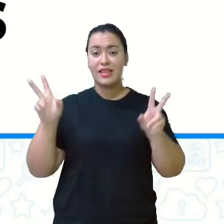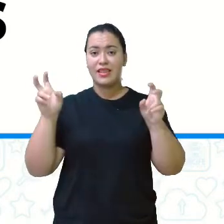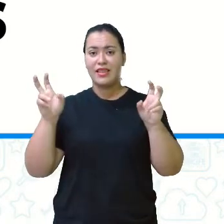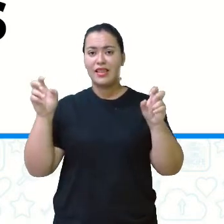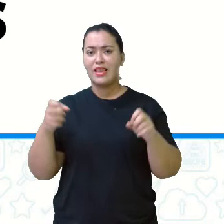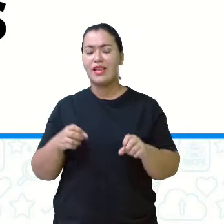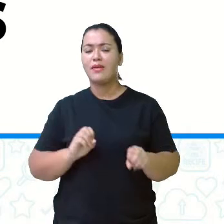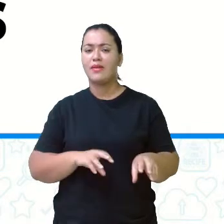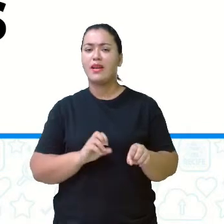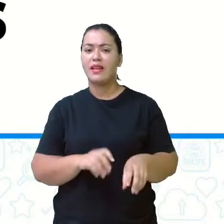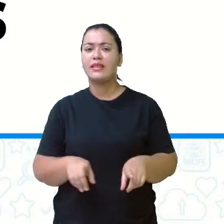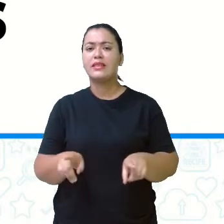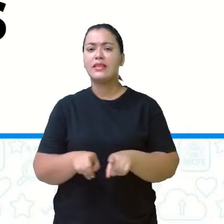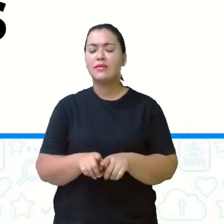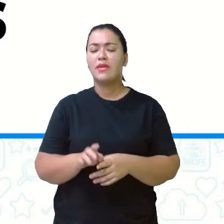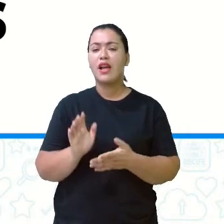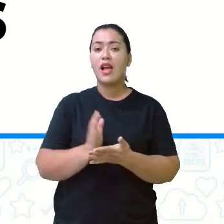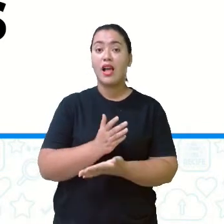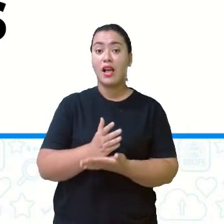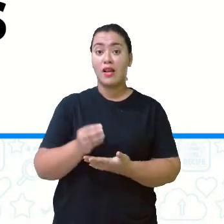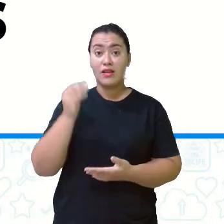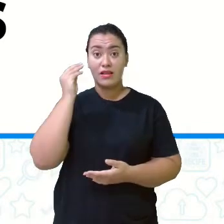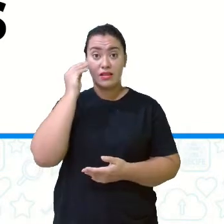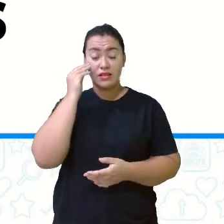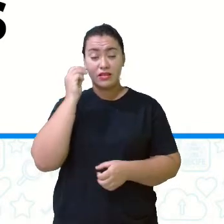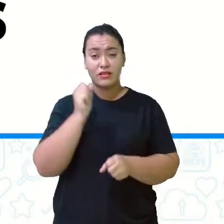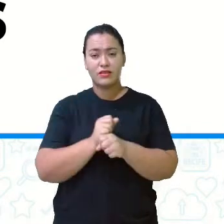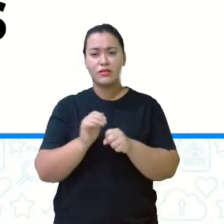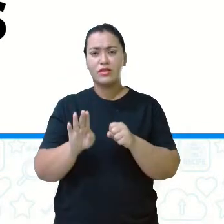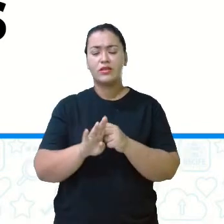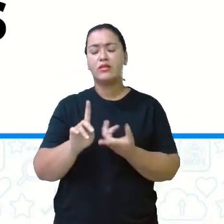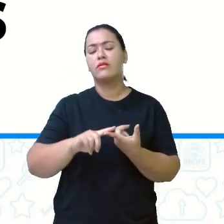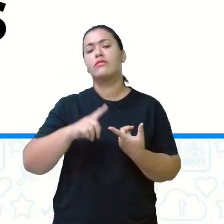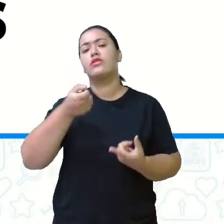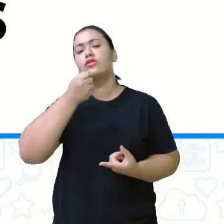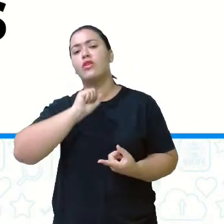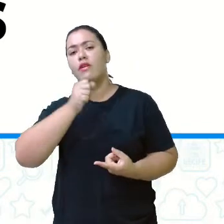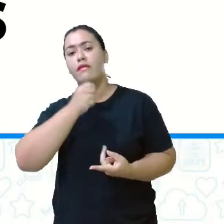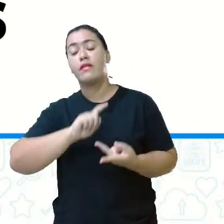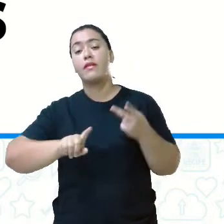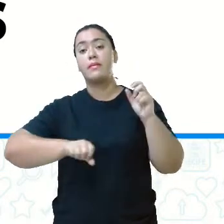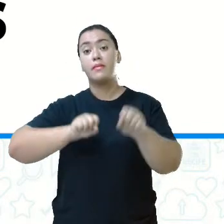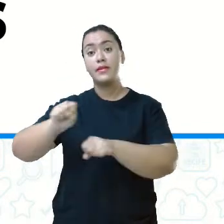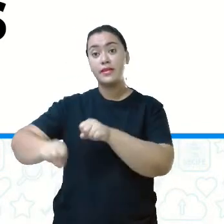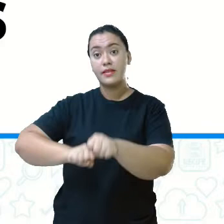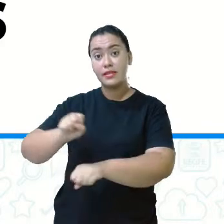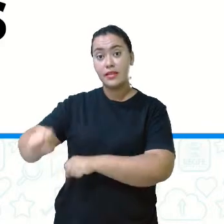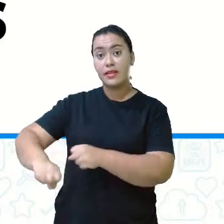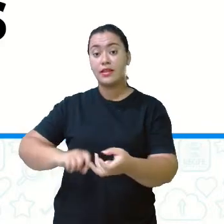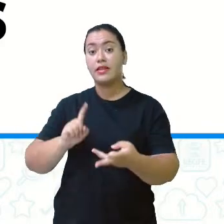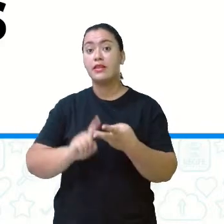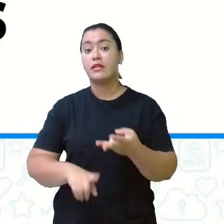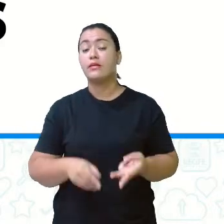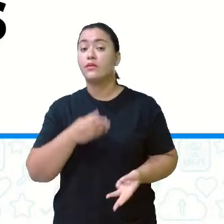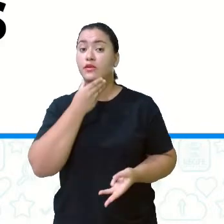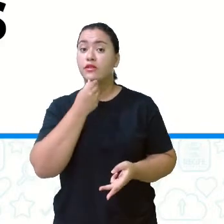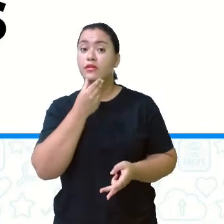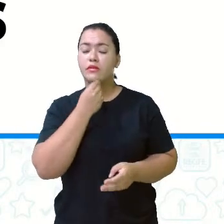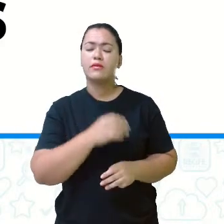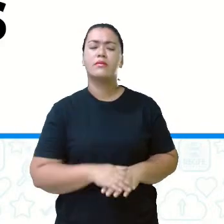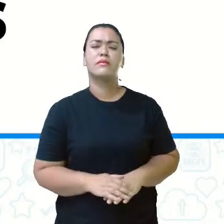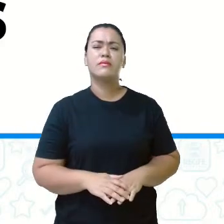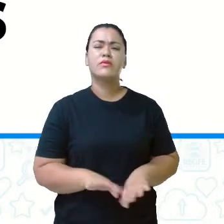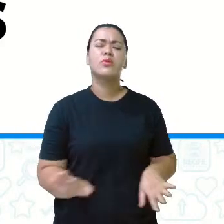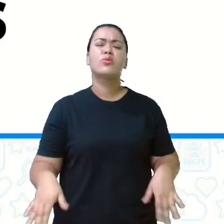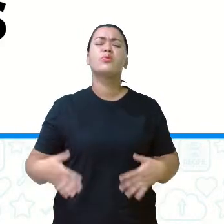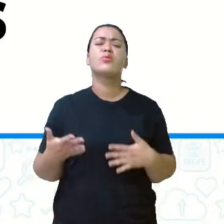e alguns exemplos de substantivo. Eu trouxe aí o sorvete, uma bicicleta e um menino. E o que é que